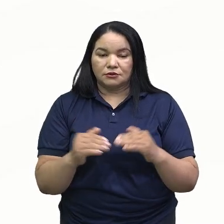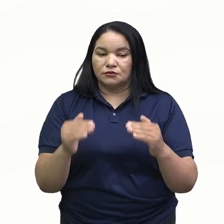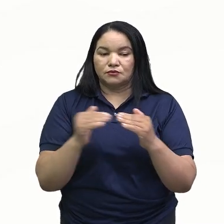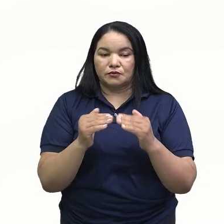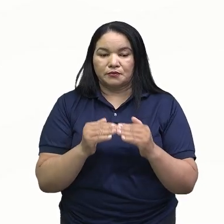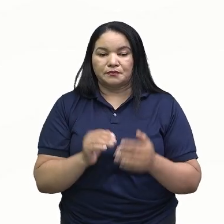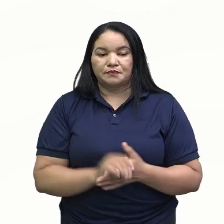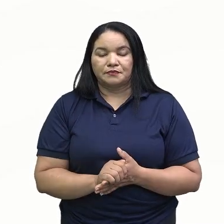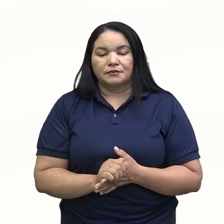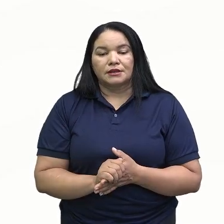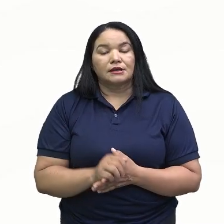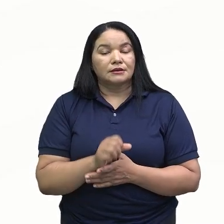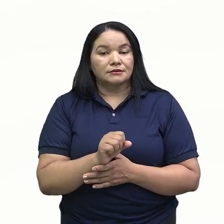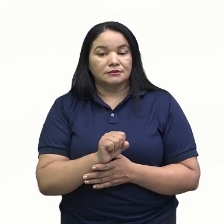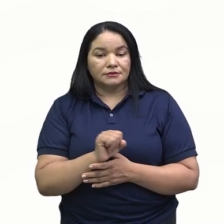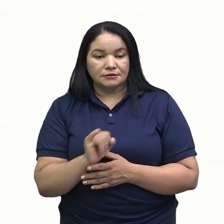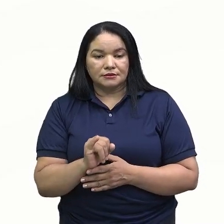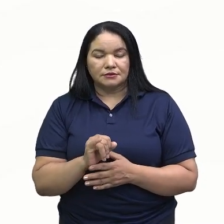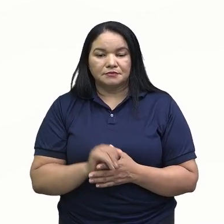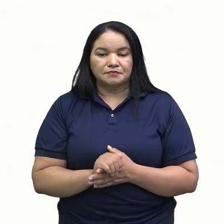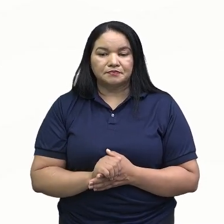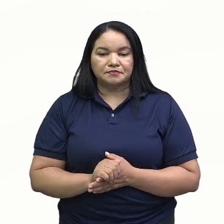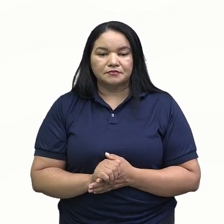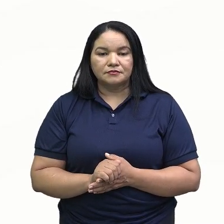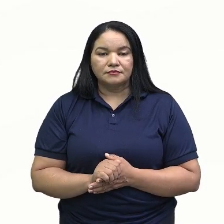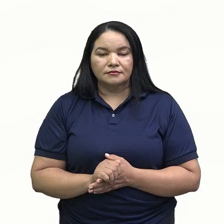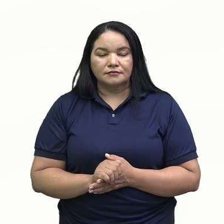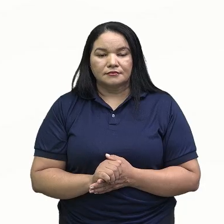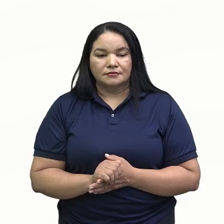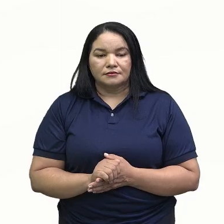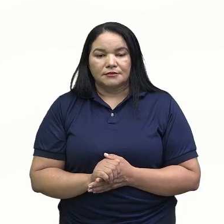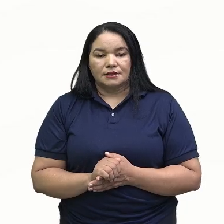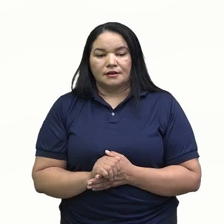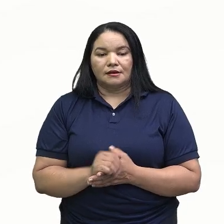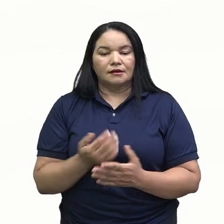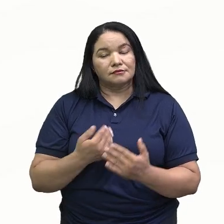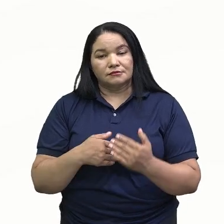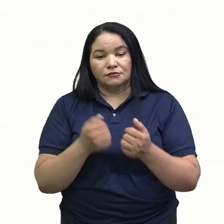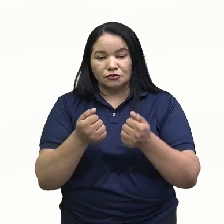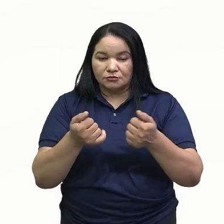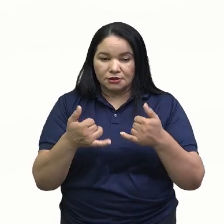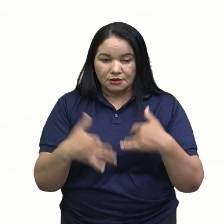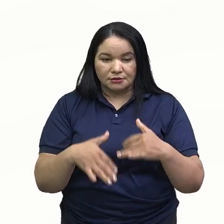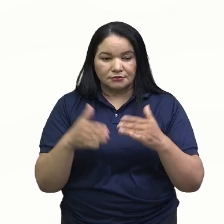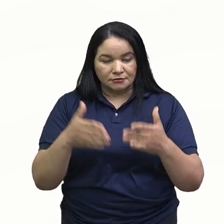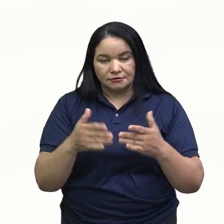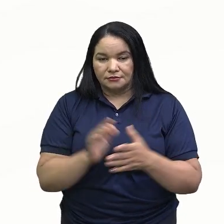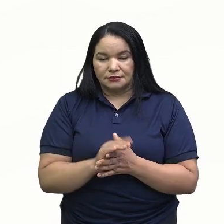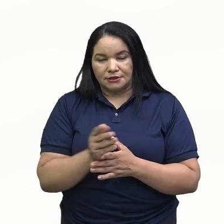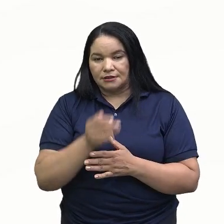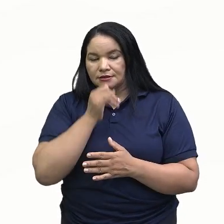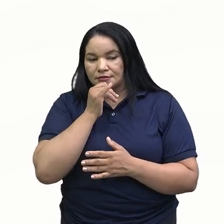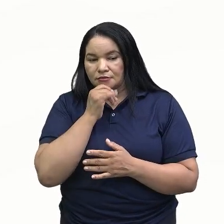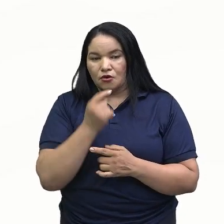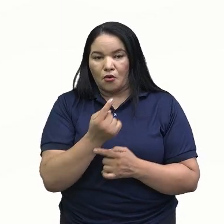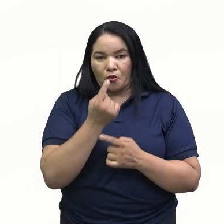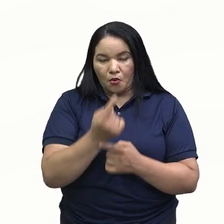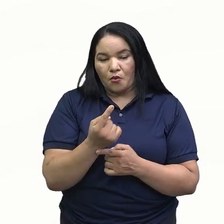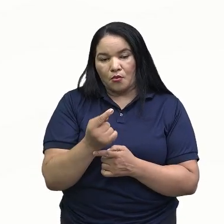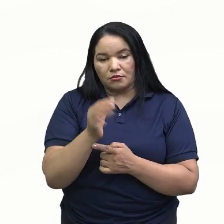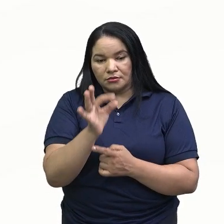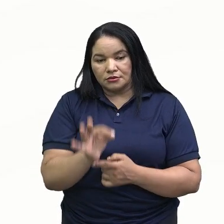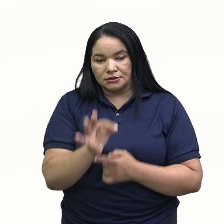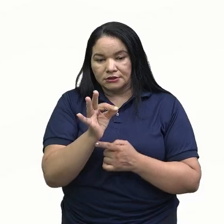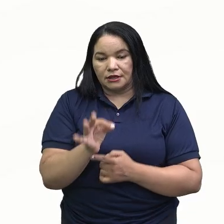se não há uma especificação, nós vamos concordar com o sujeito. Então, 1% não teve